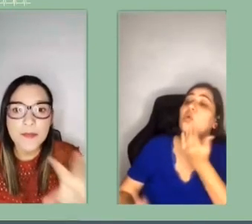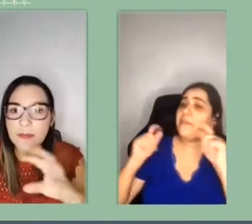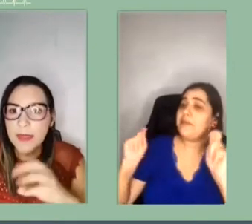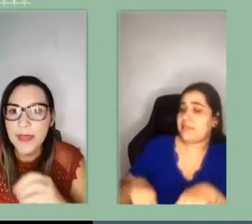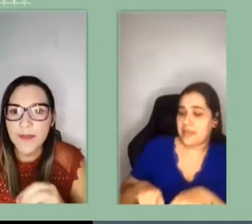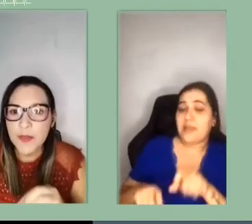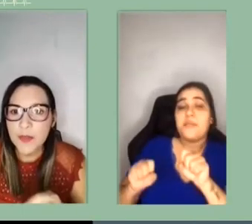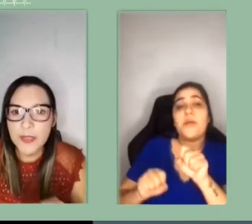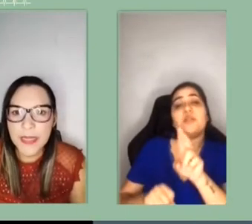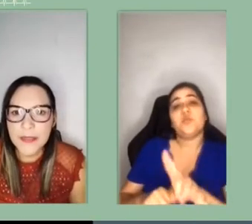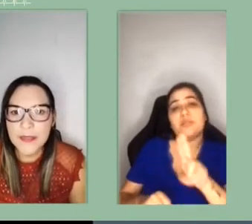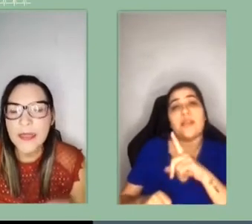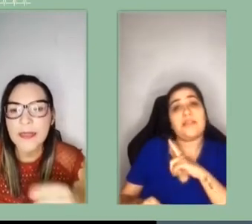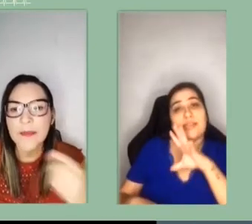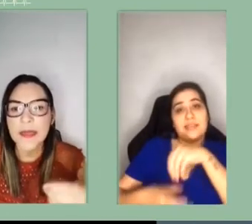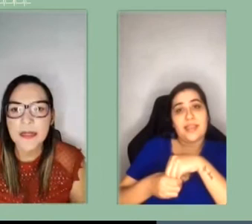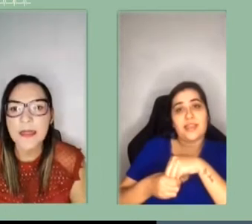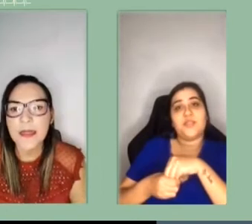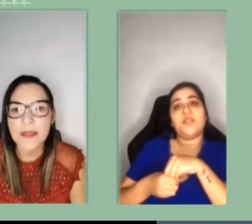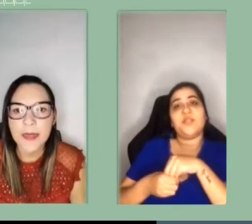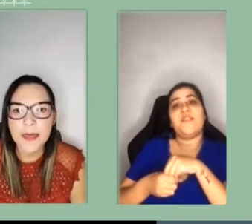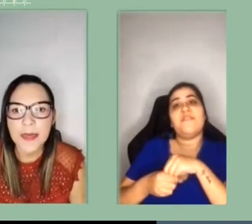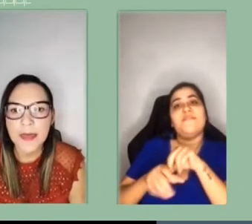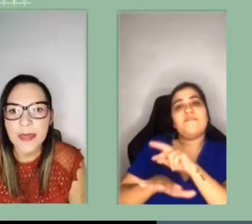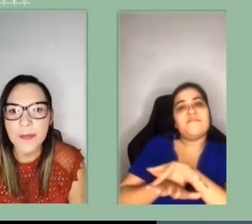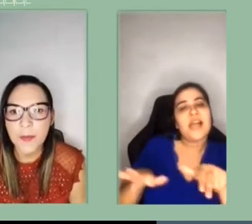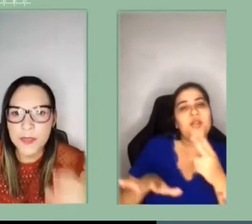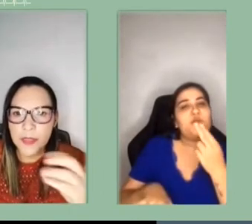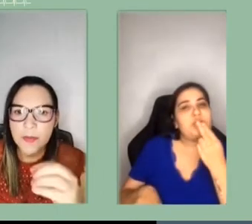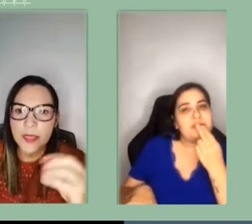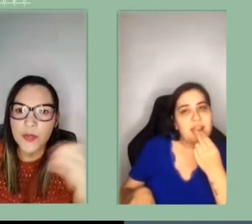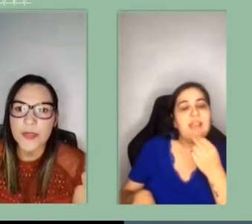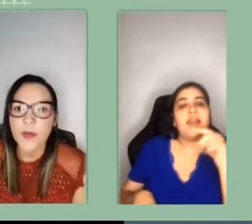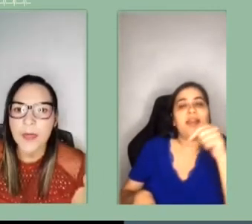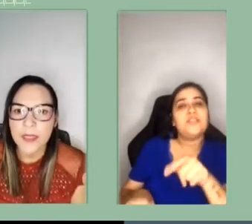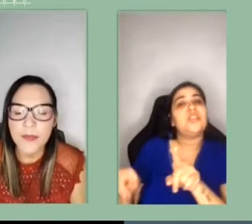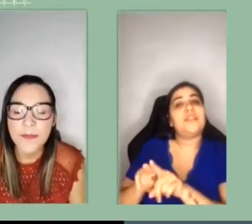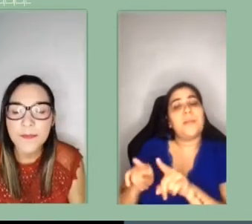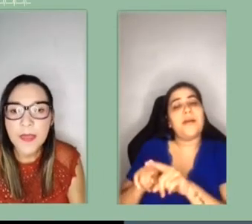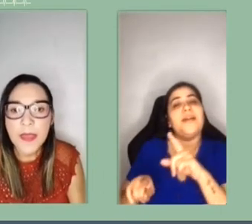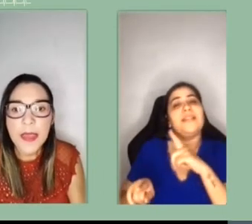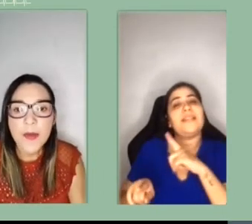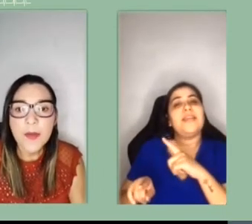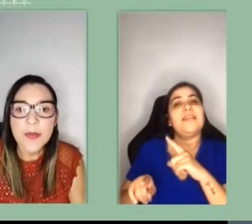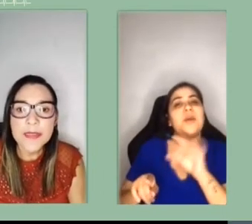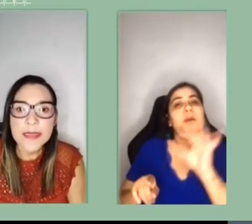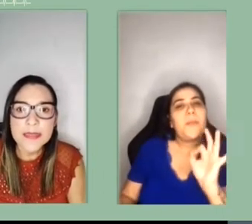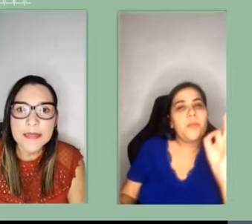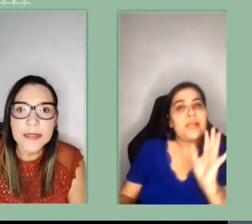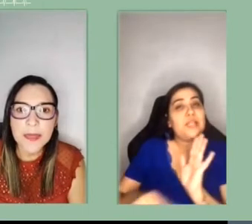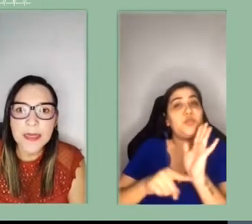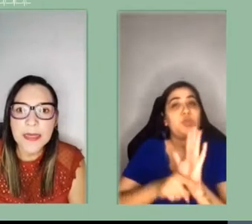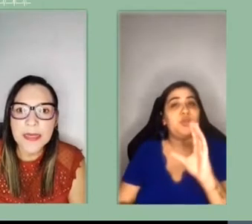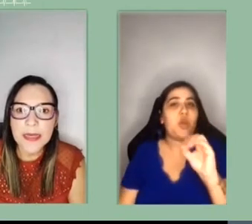vários nutrientes e ela também aquela proporção que ajuda no colágeno. Agora, uma coisa